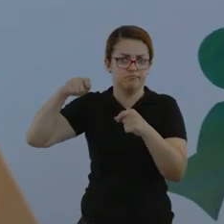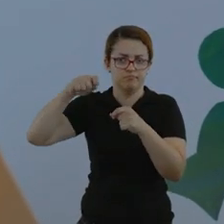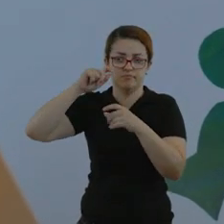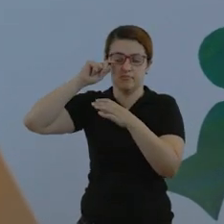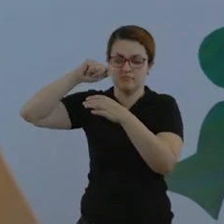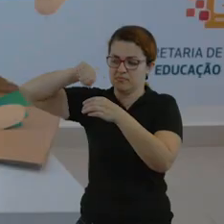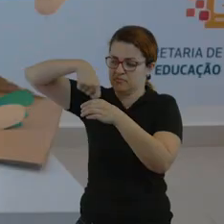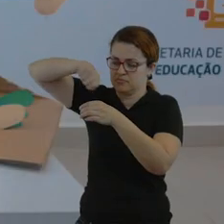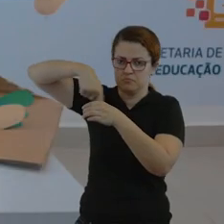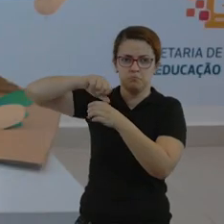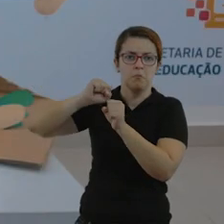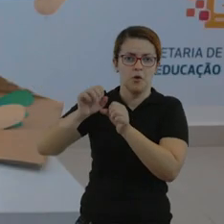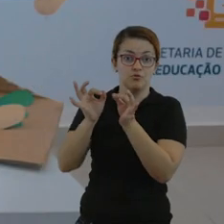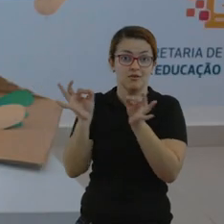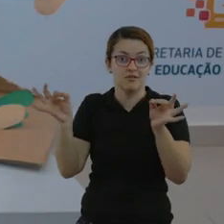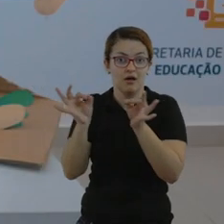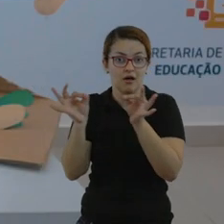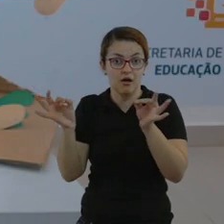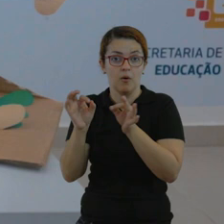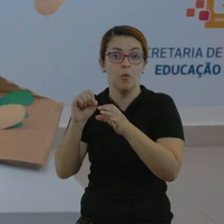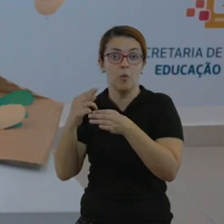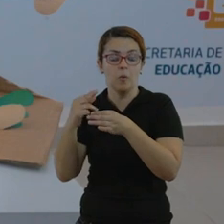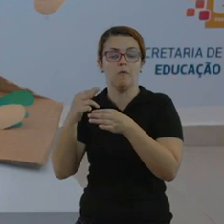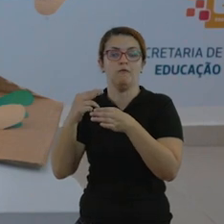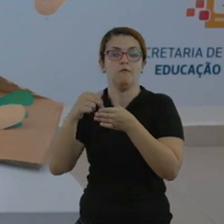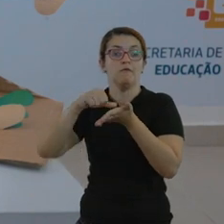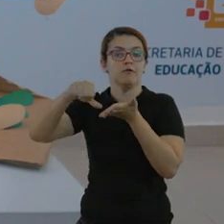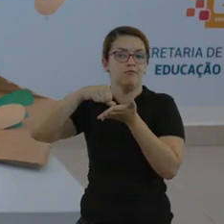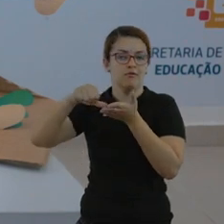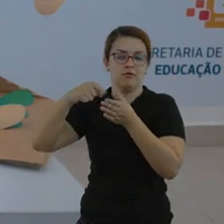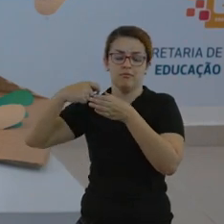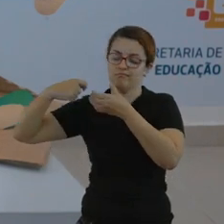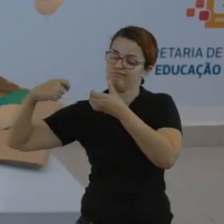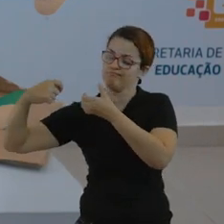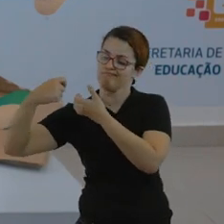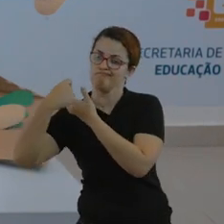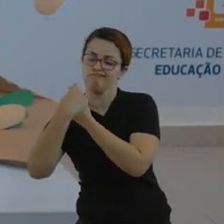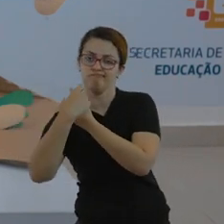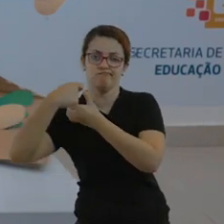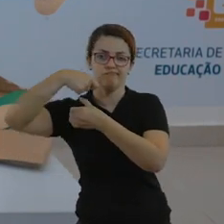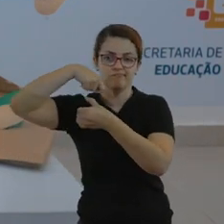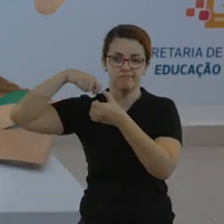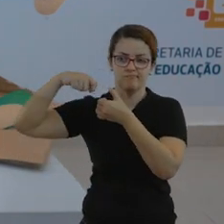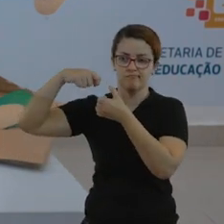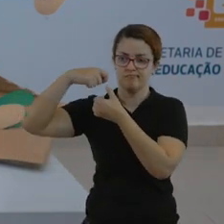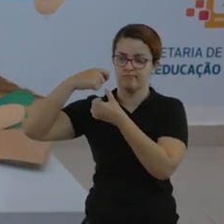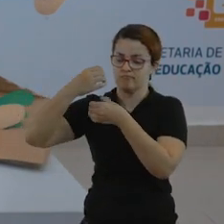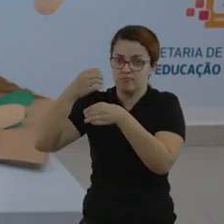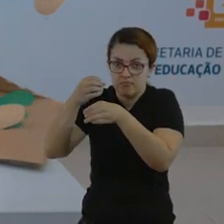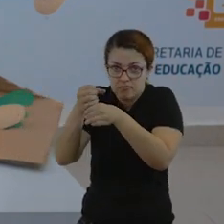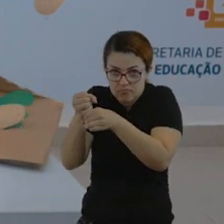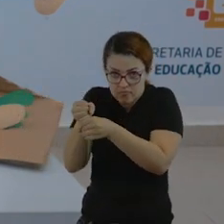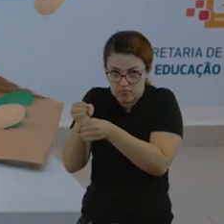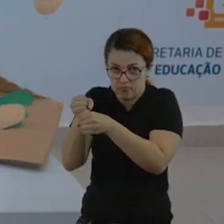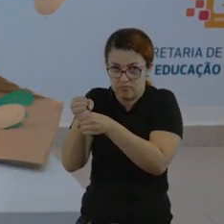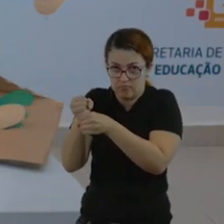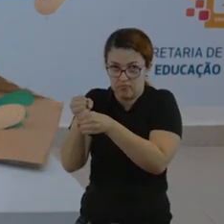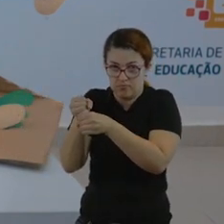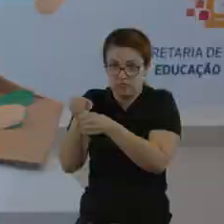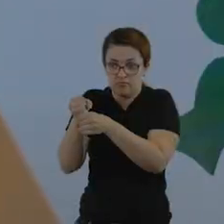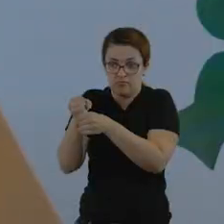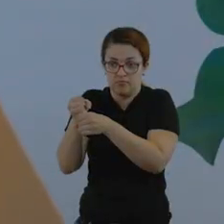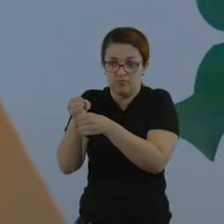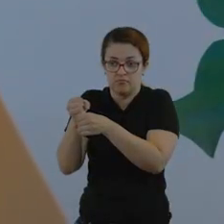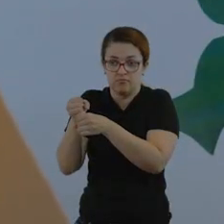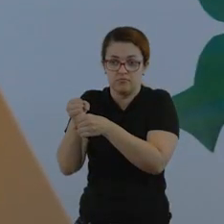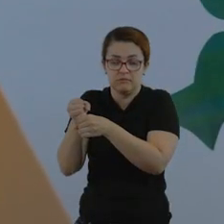você pode usar também elástico ou fita adesiva. Você vai amarrar ele, deixar ele todo juntinho.